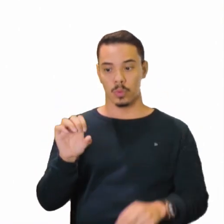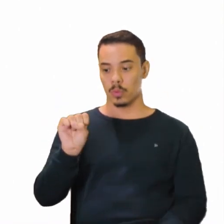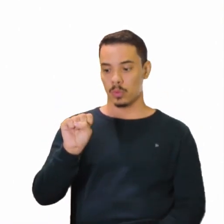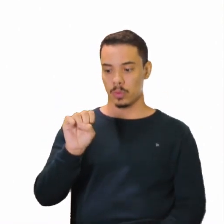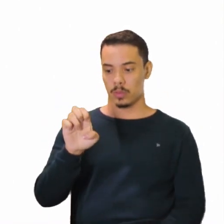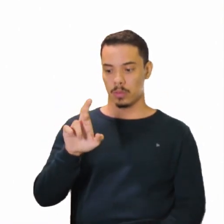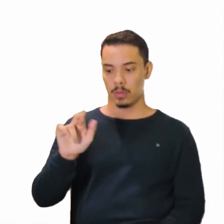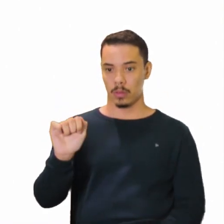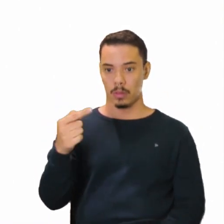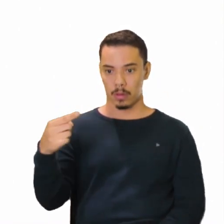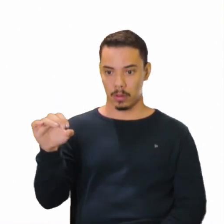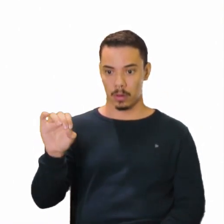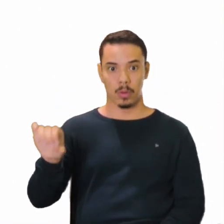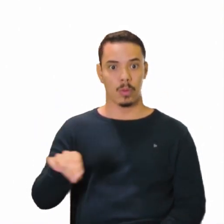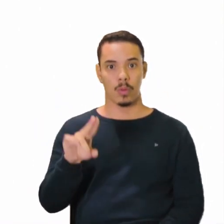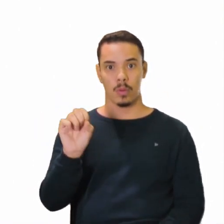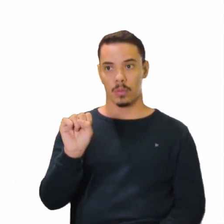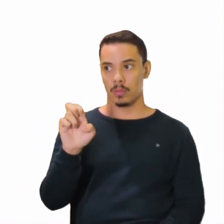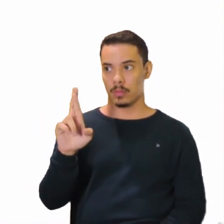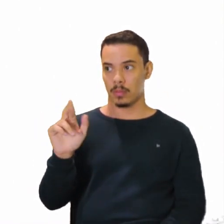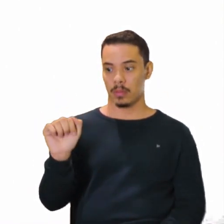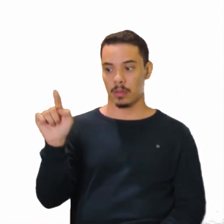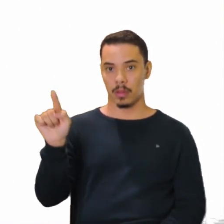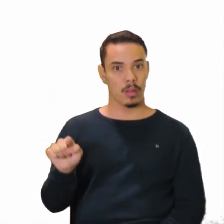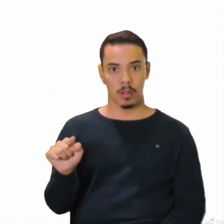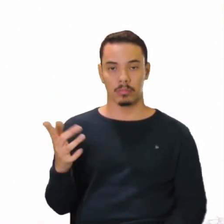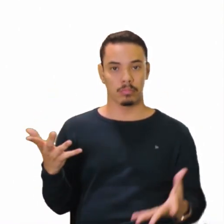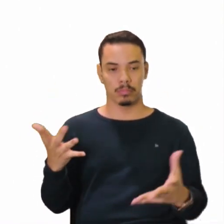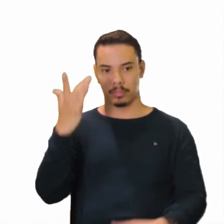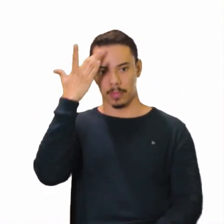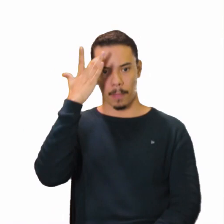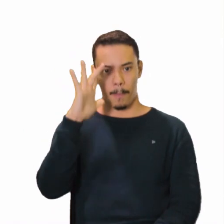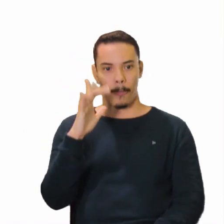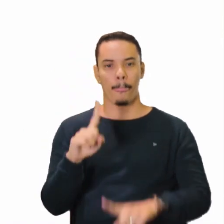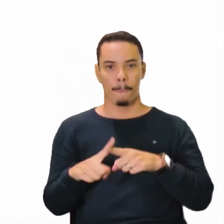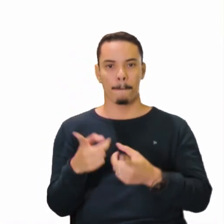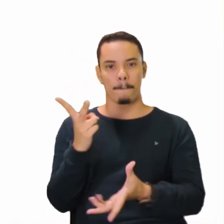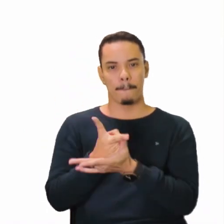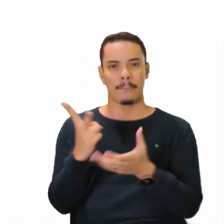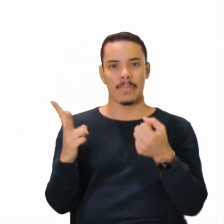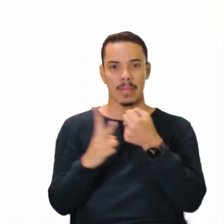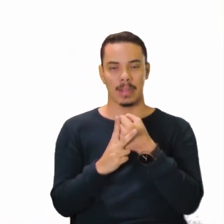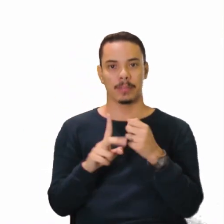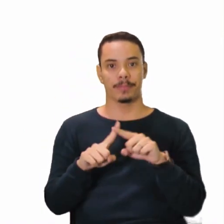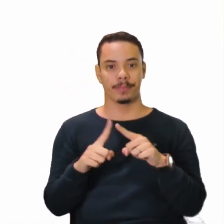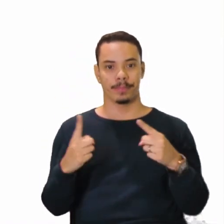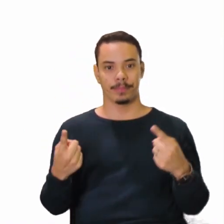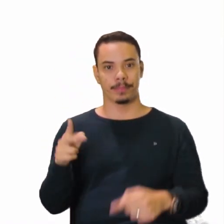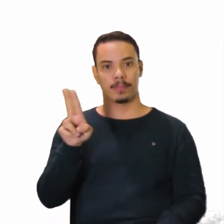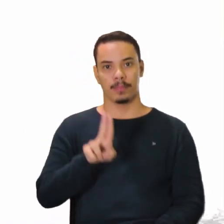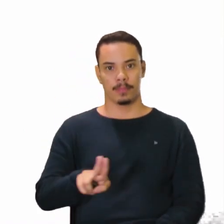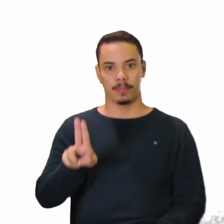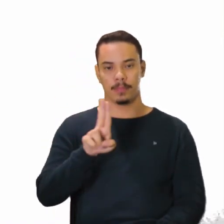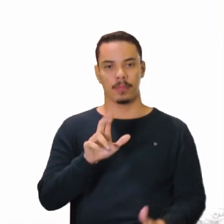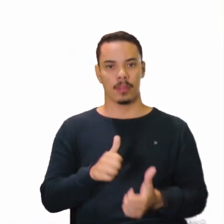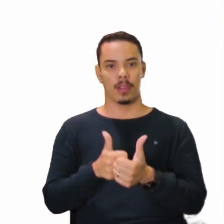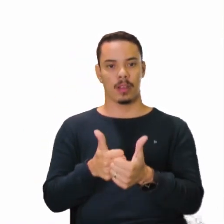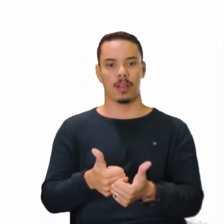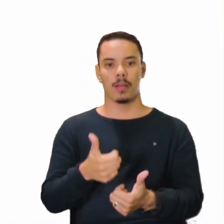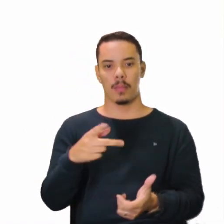tudo serão, né? Tá bom? Beleza. Agora esse mesmo verbo, porém, usado com força